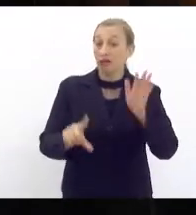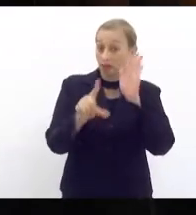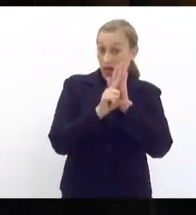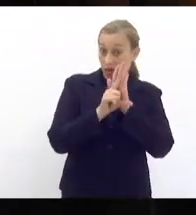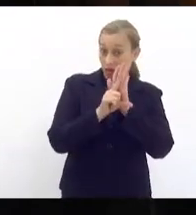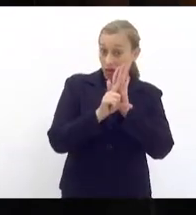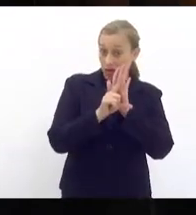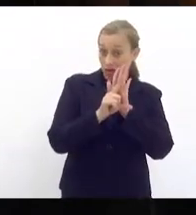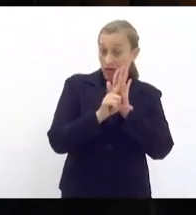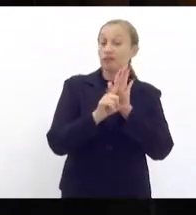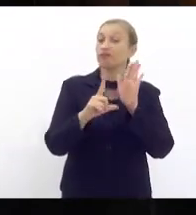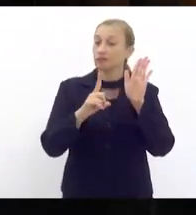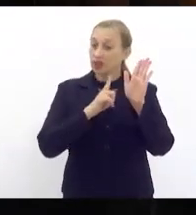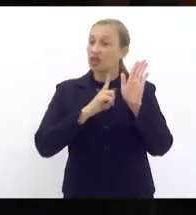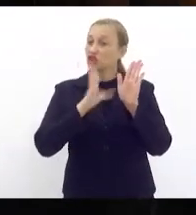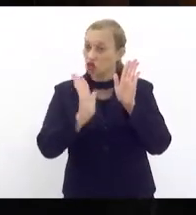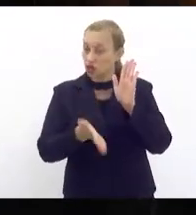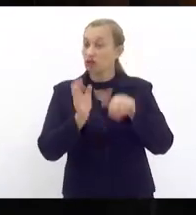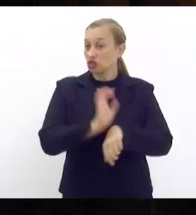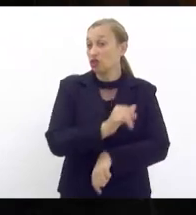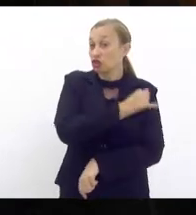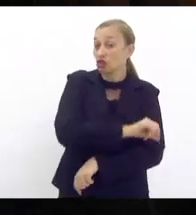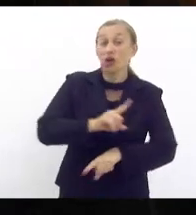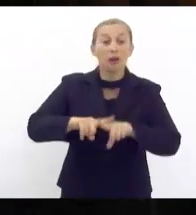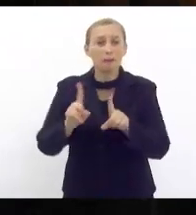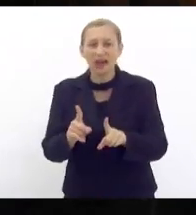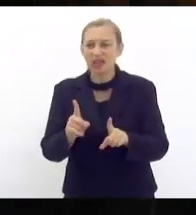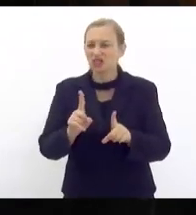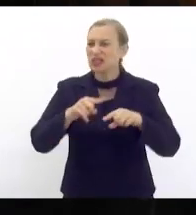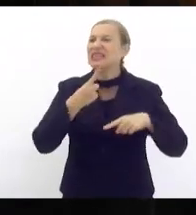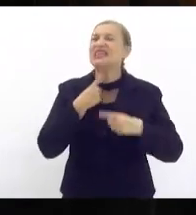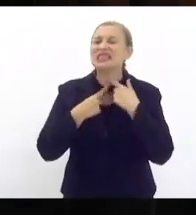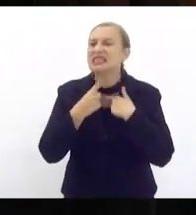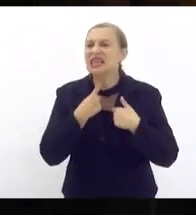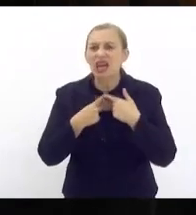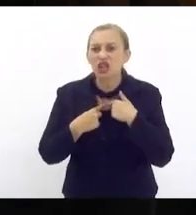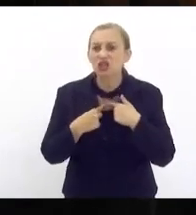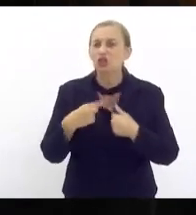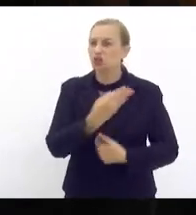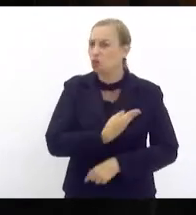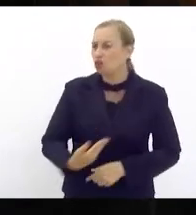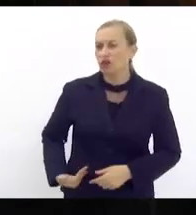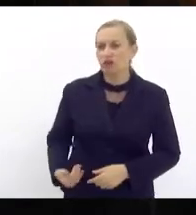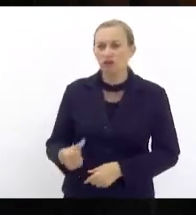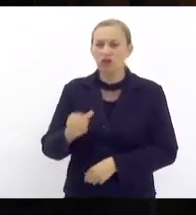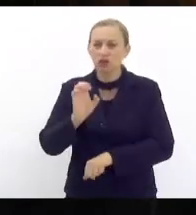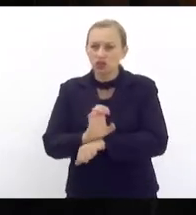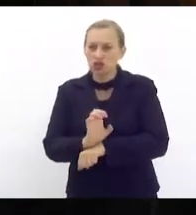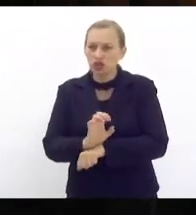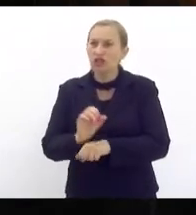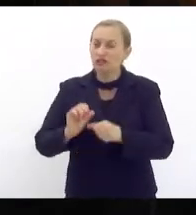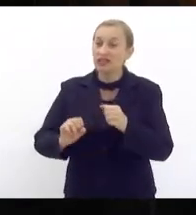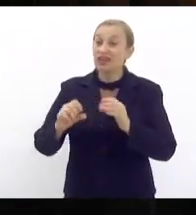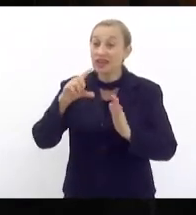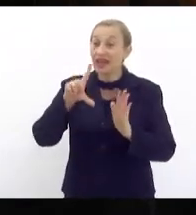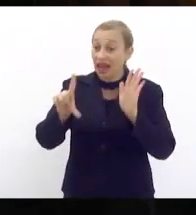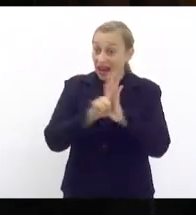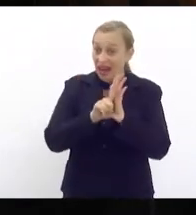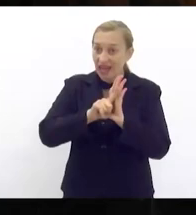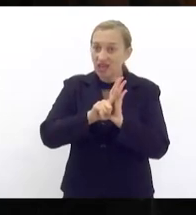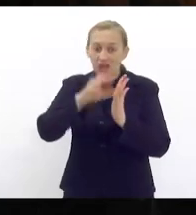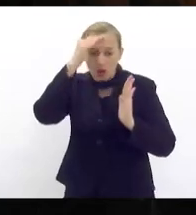lei prevista no estado do Rio de Janeiro mas não há vontade política do governador do Estado em fazer com que essas leis